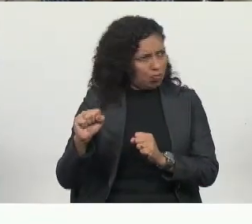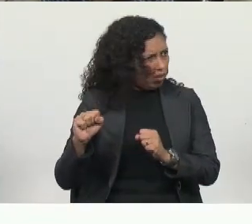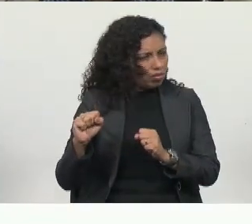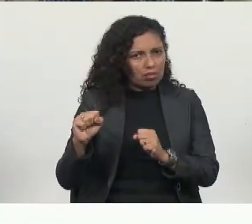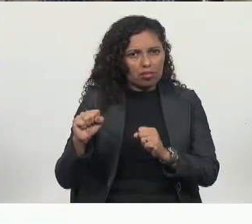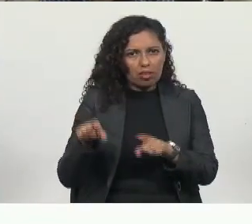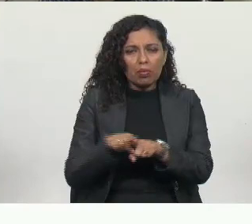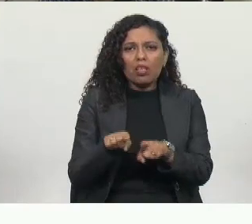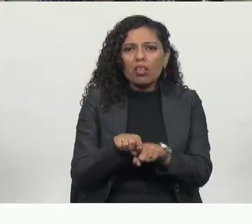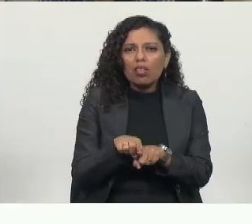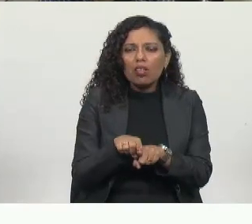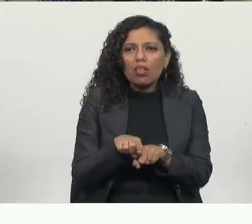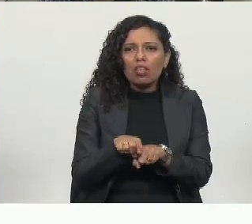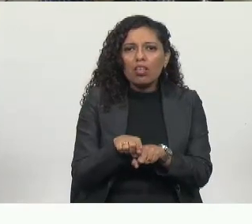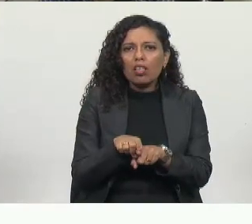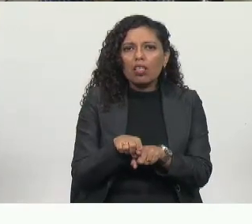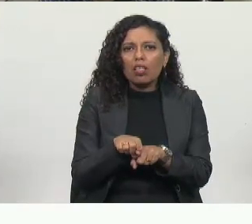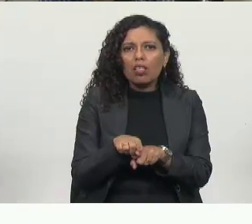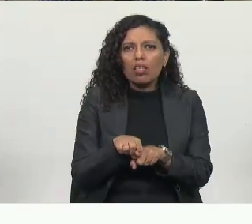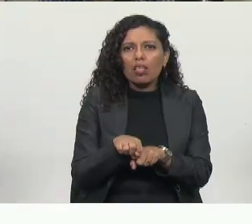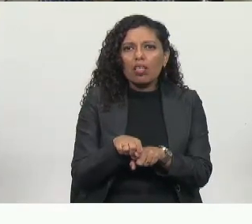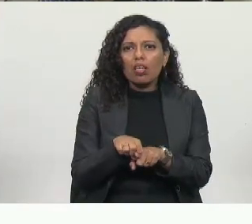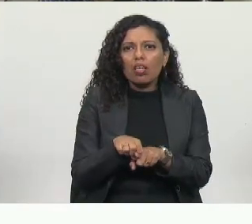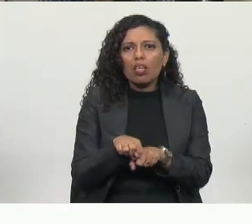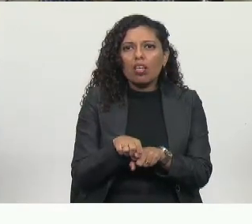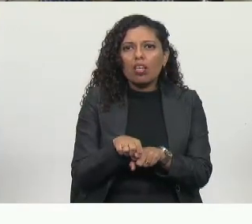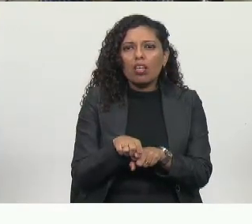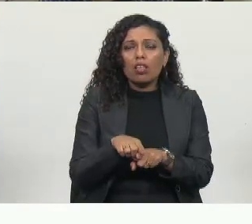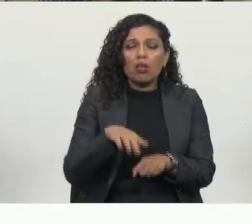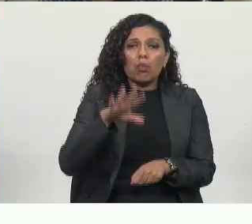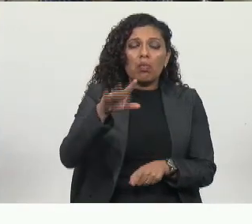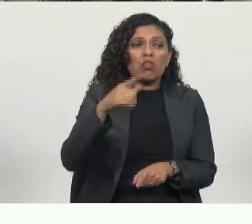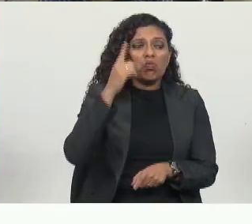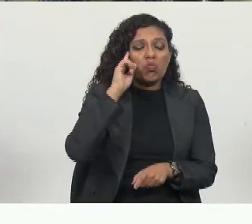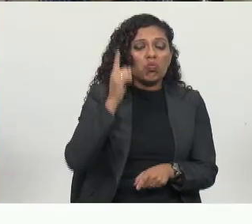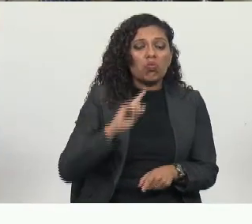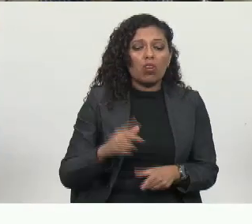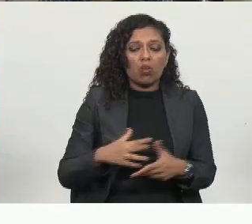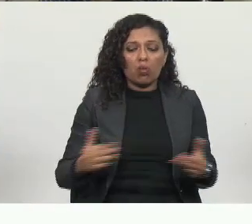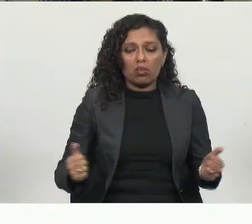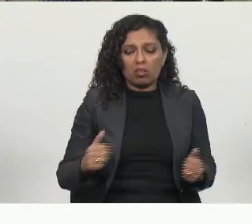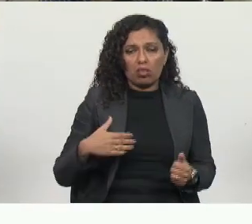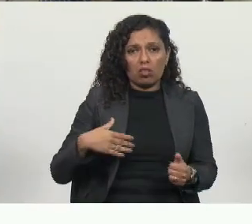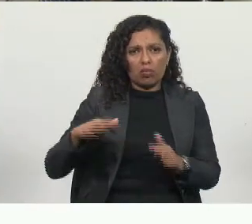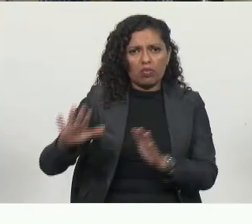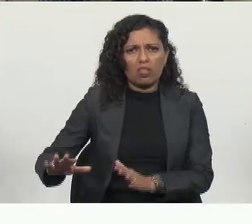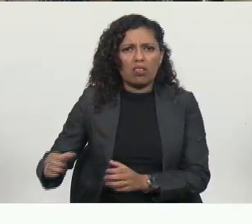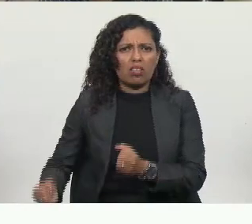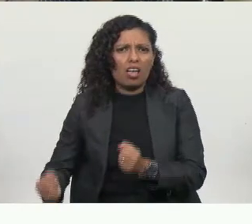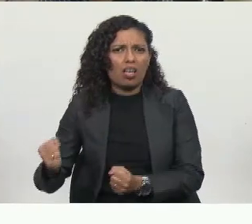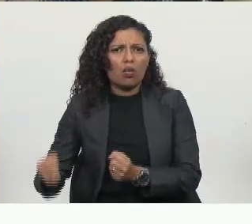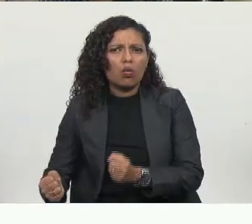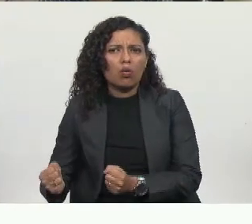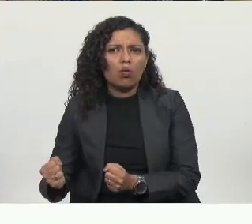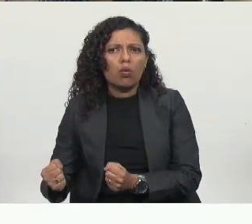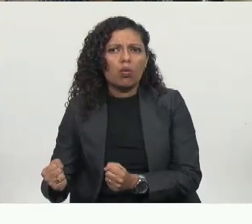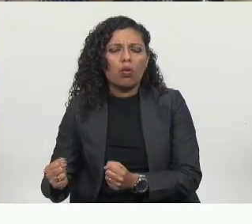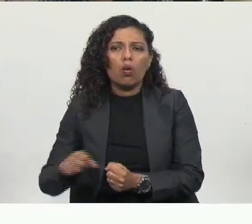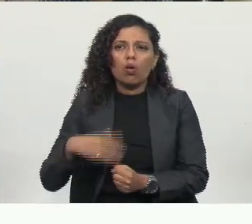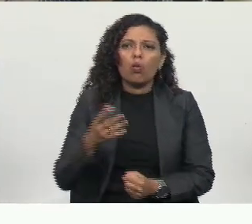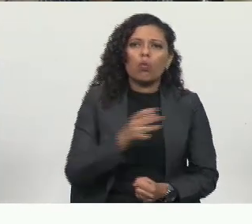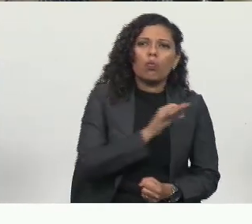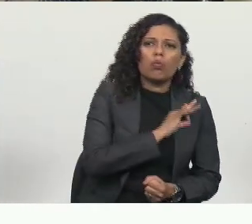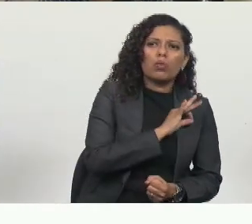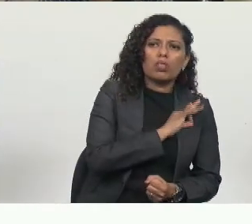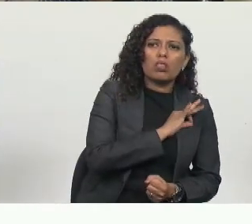fala aqui em adjacências, como a gente fala assim, não tem local de acautelamento, você tem que deixar no seu carro. Ou então com algum policial da sua confiança